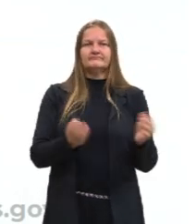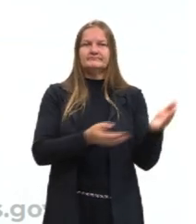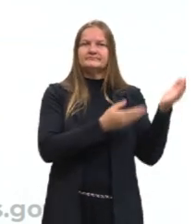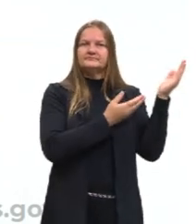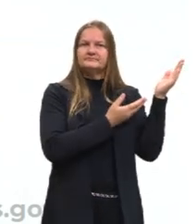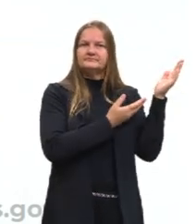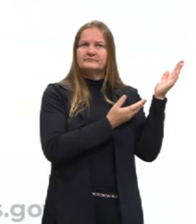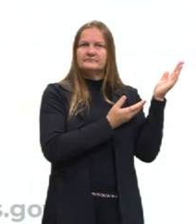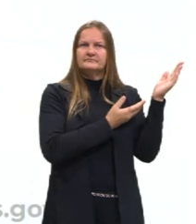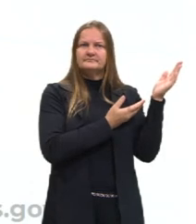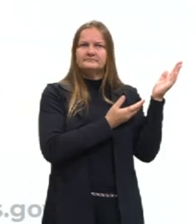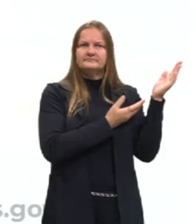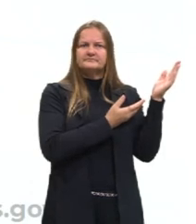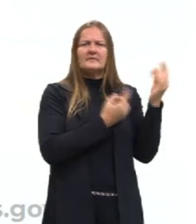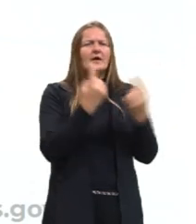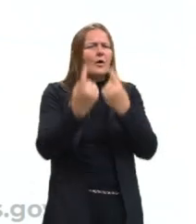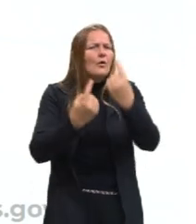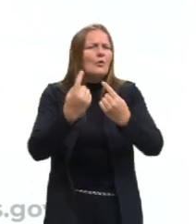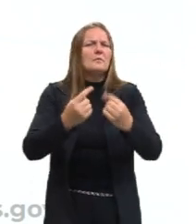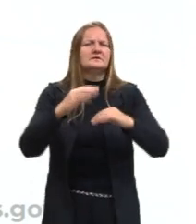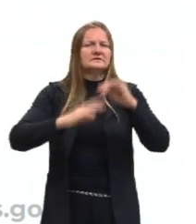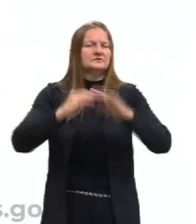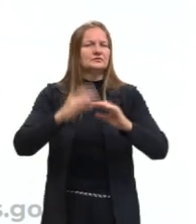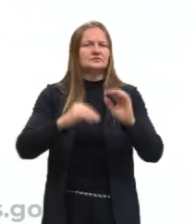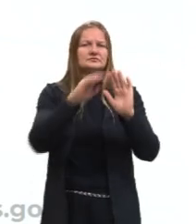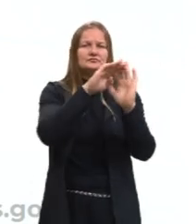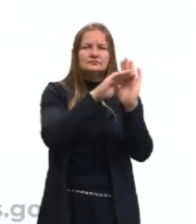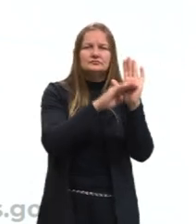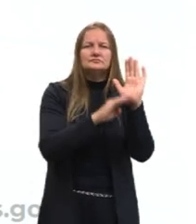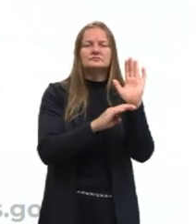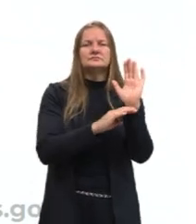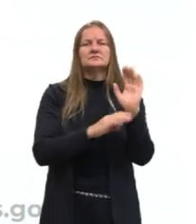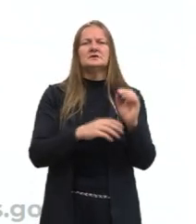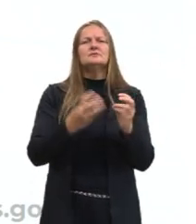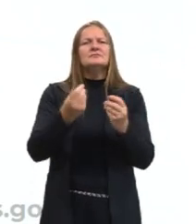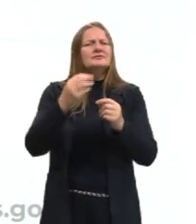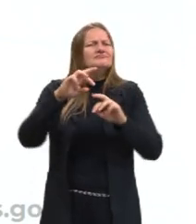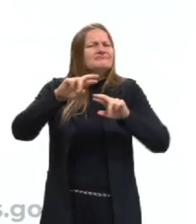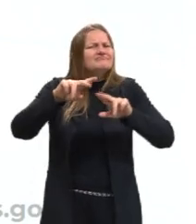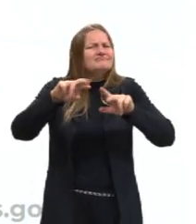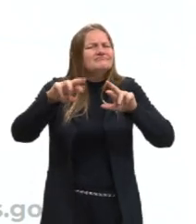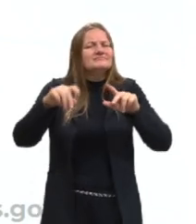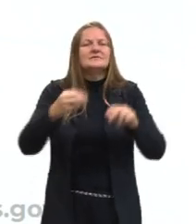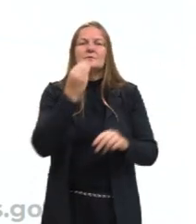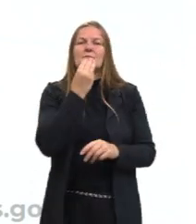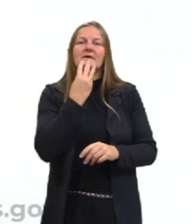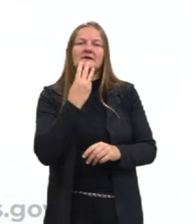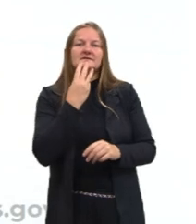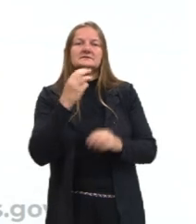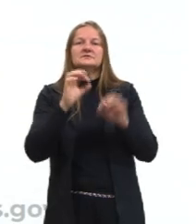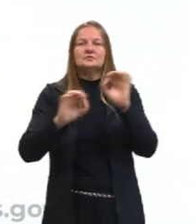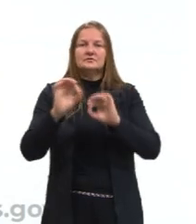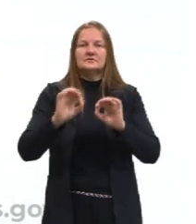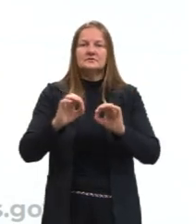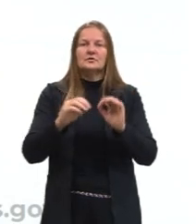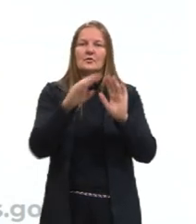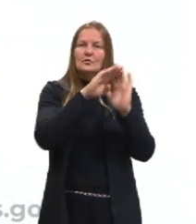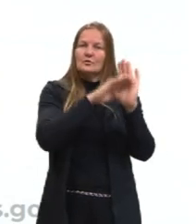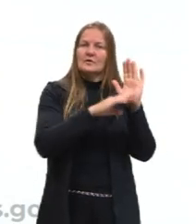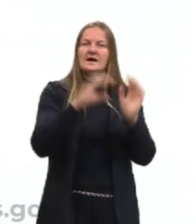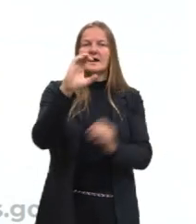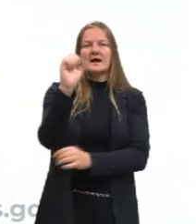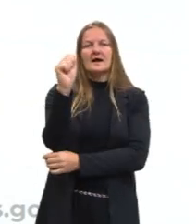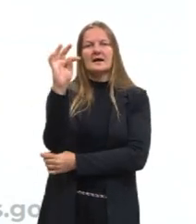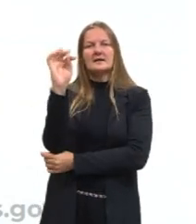para ações definidas como categorias né como são muitas ações o verbo definiu em algumas